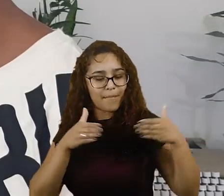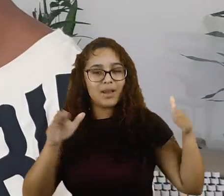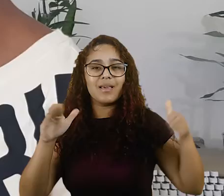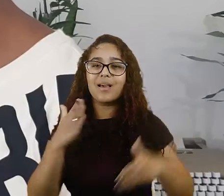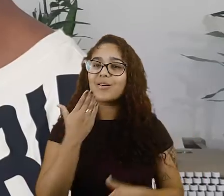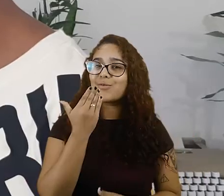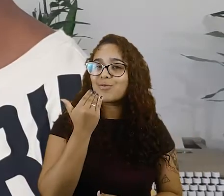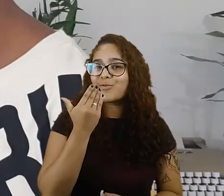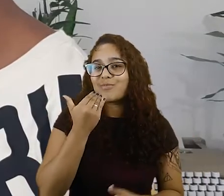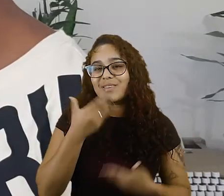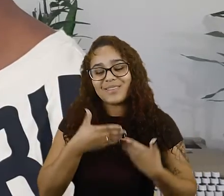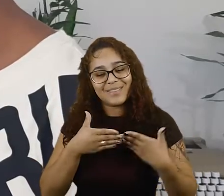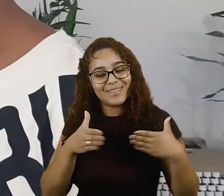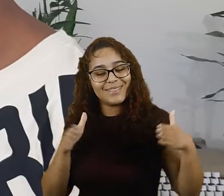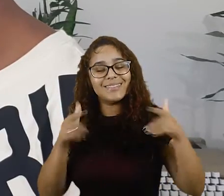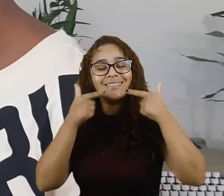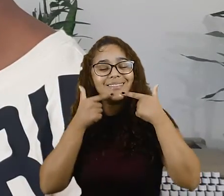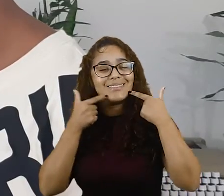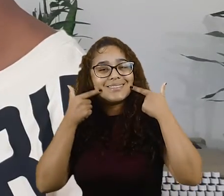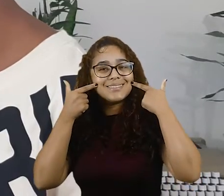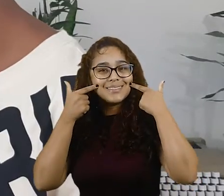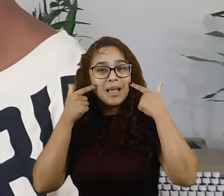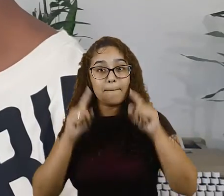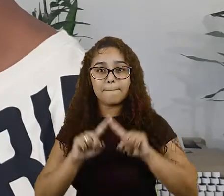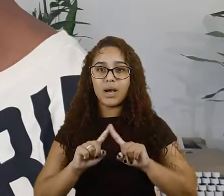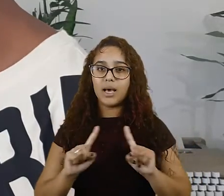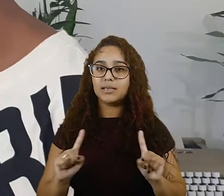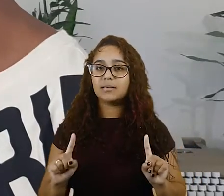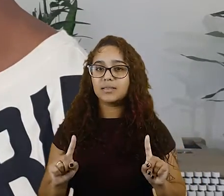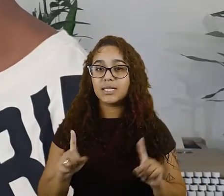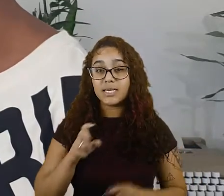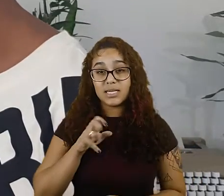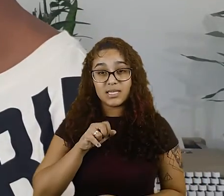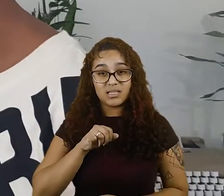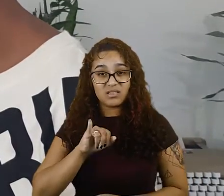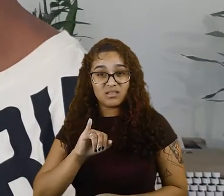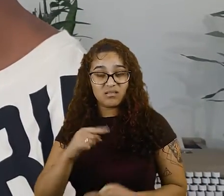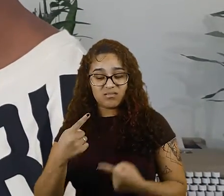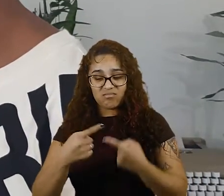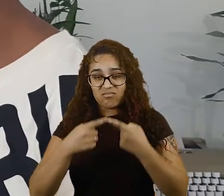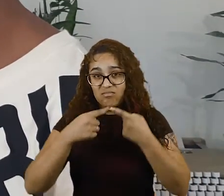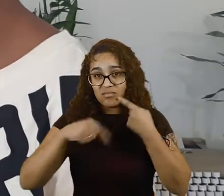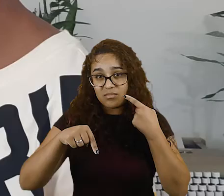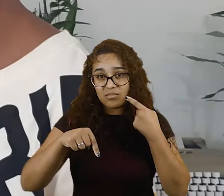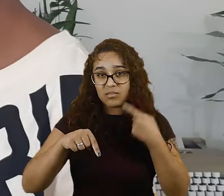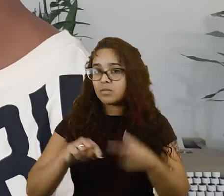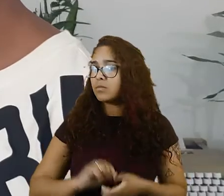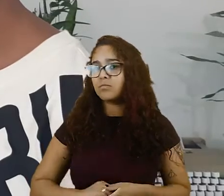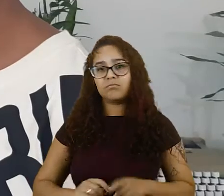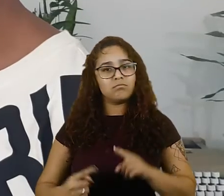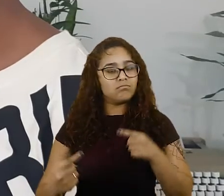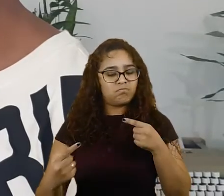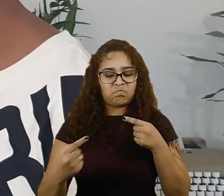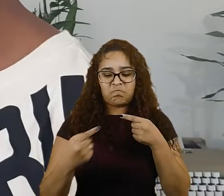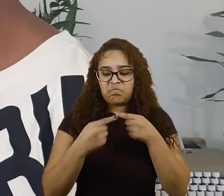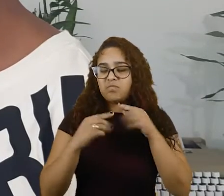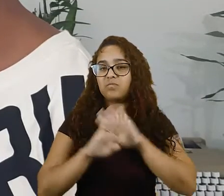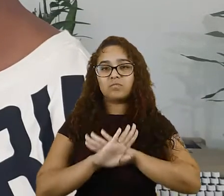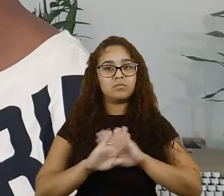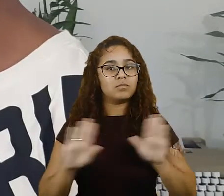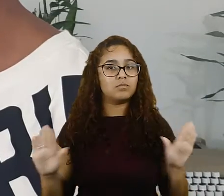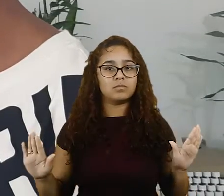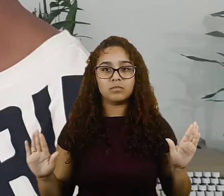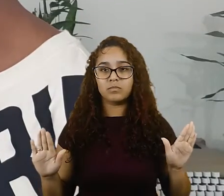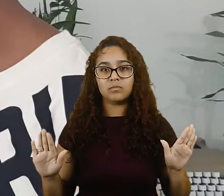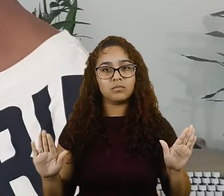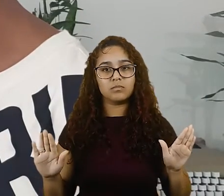aprazia, ela abria as portas, as comidas, as conversas da tarde e sorria. Mas se com o trem, ao contrário,